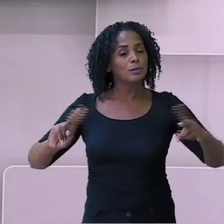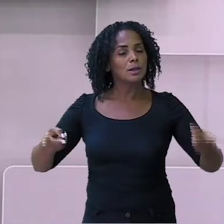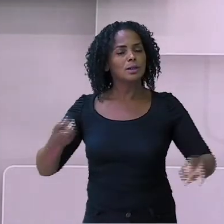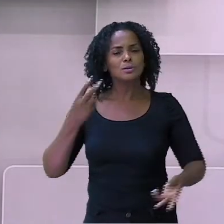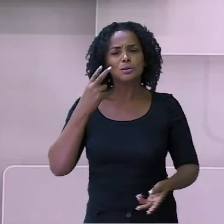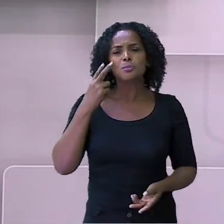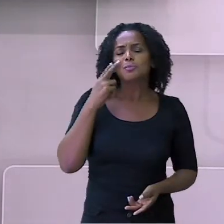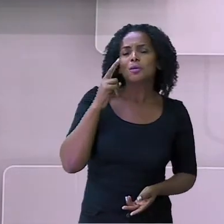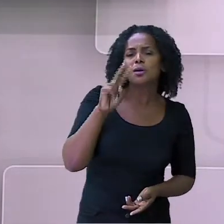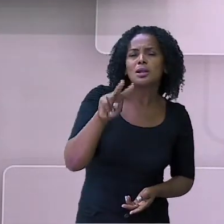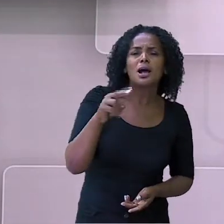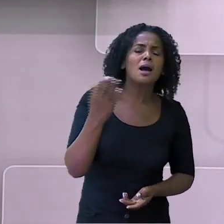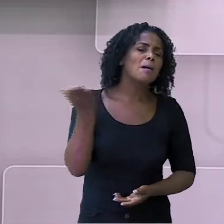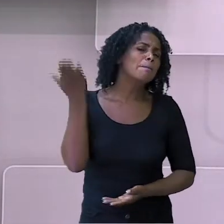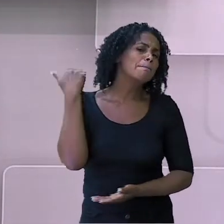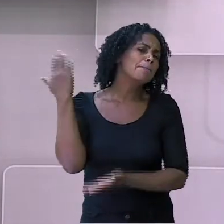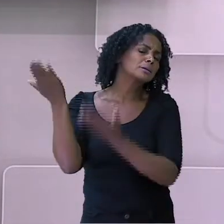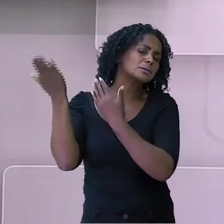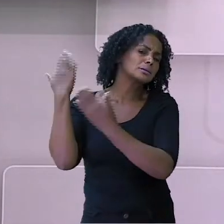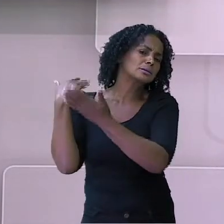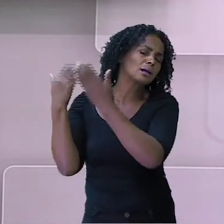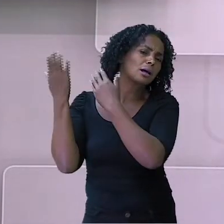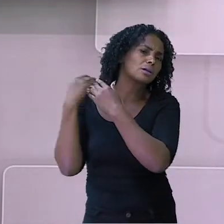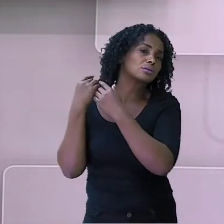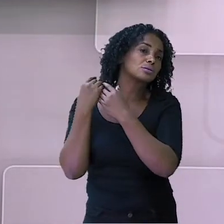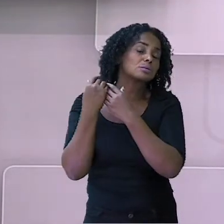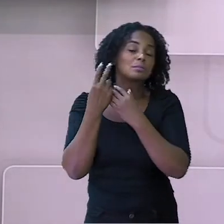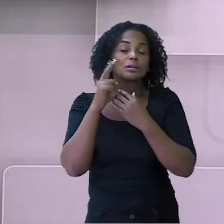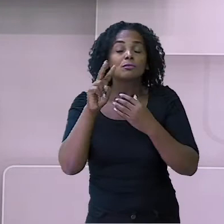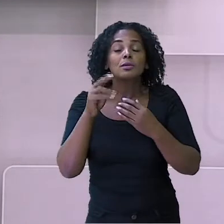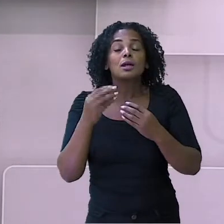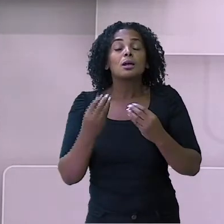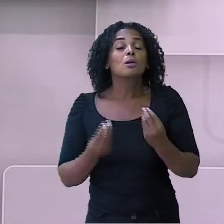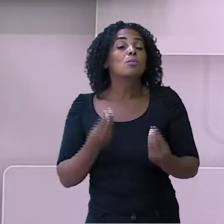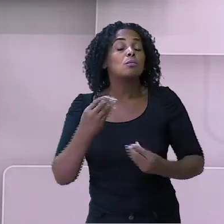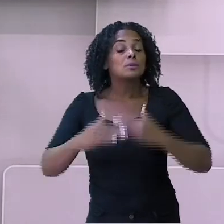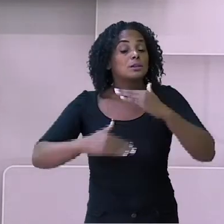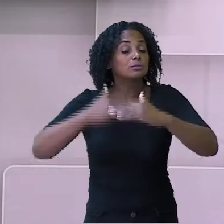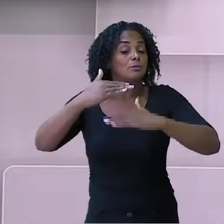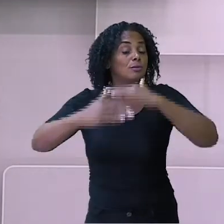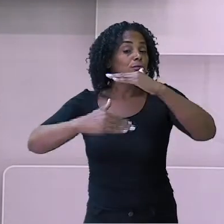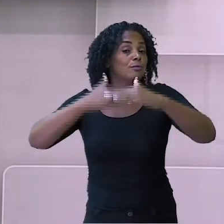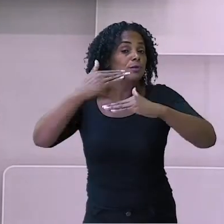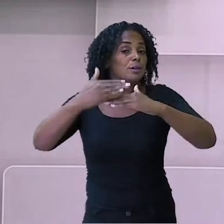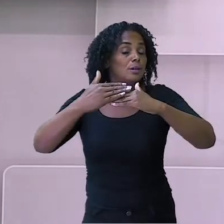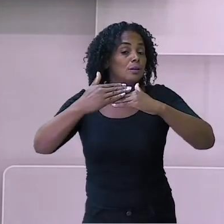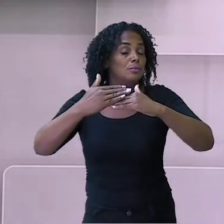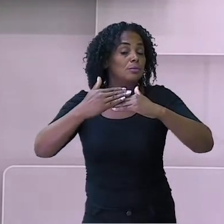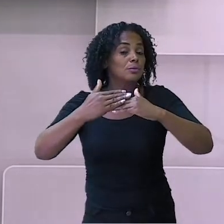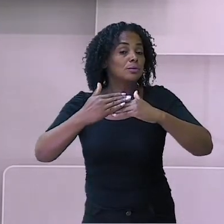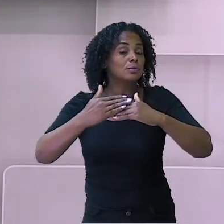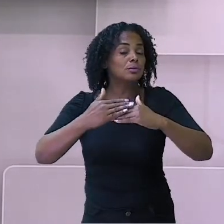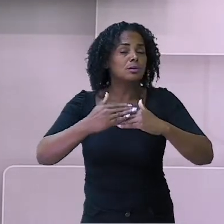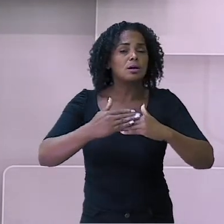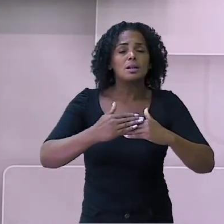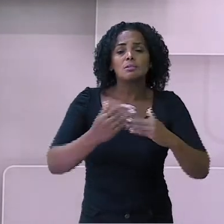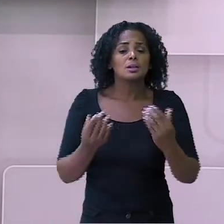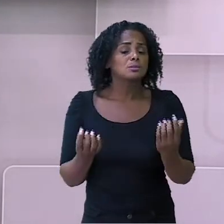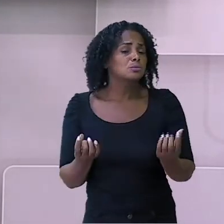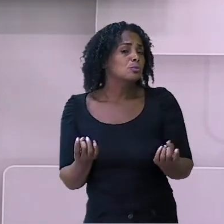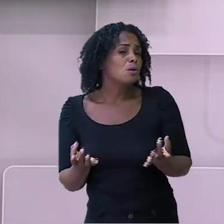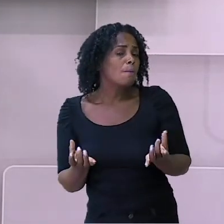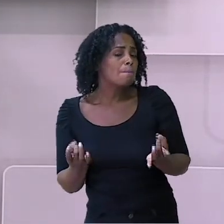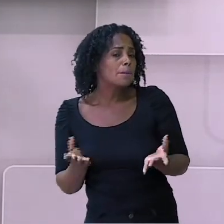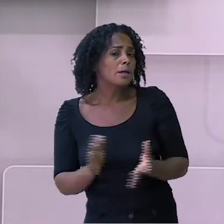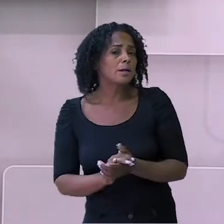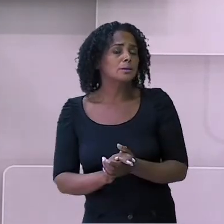e ver o quanto, né, nós evoluímos aí com essa questão do comércio, a evolução das próprias cidades mesmo, que